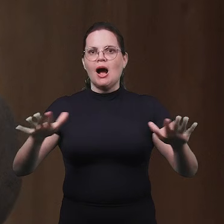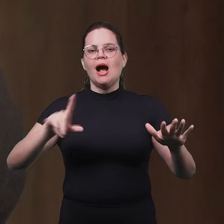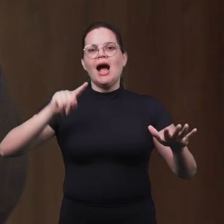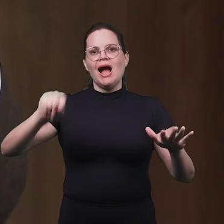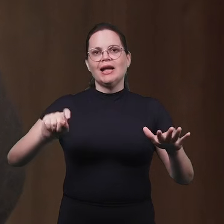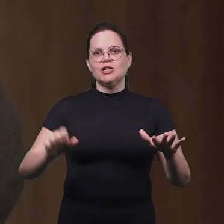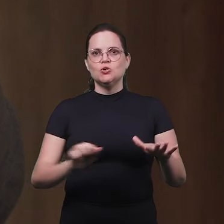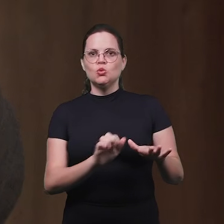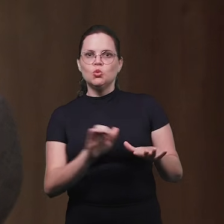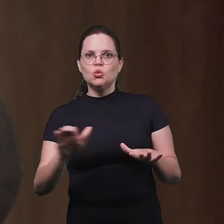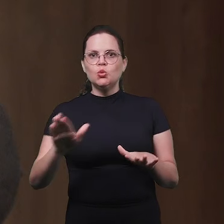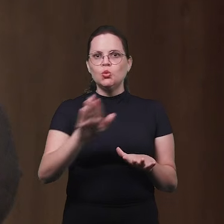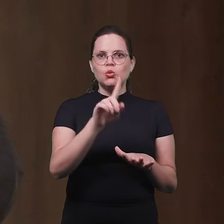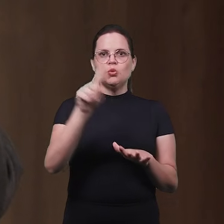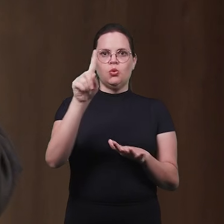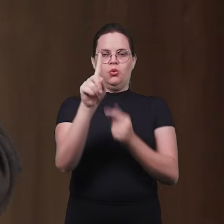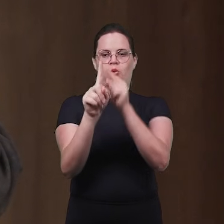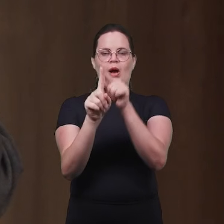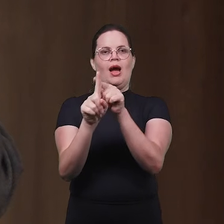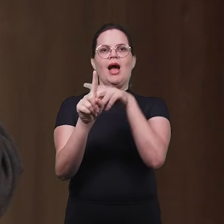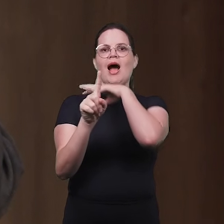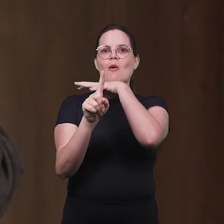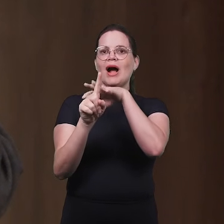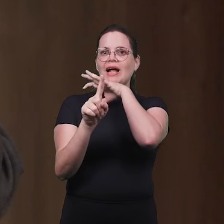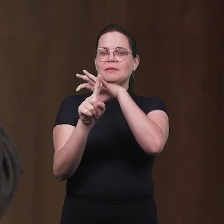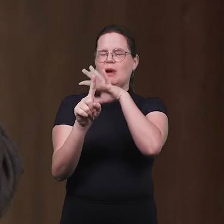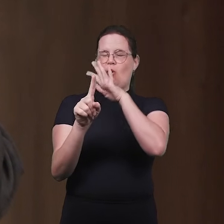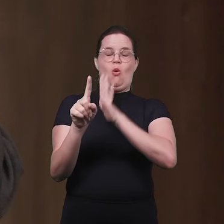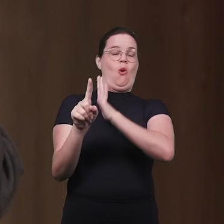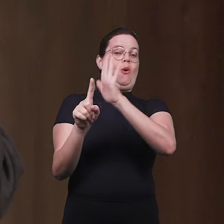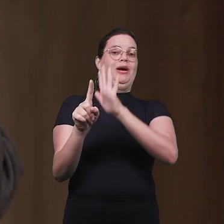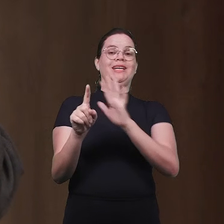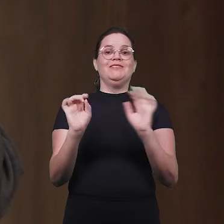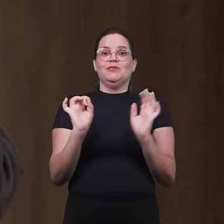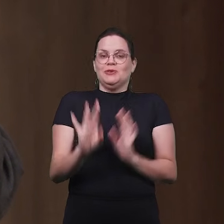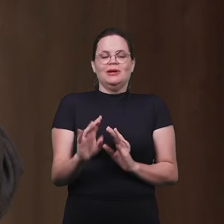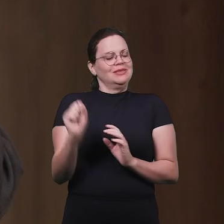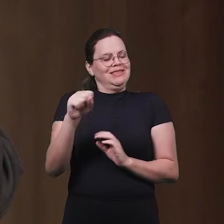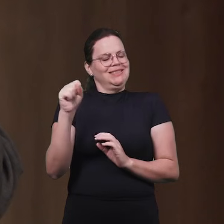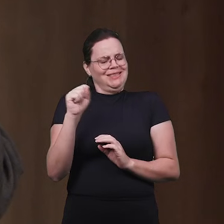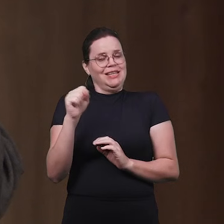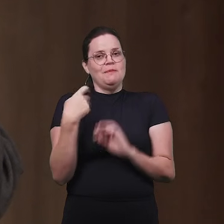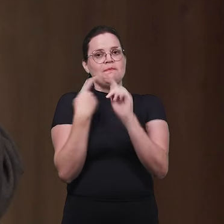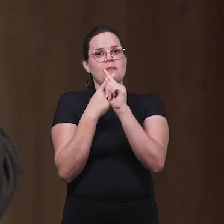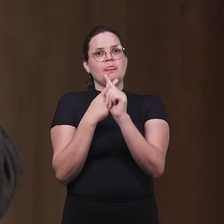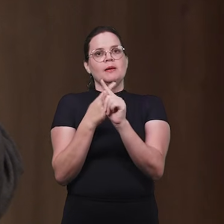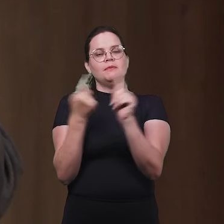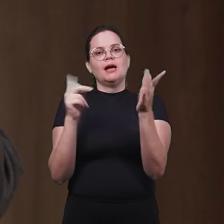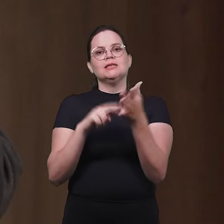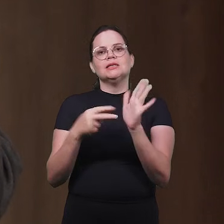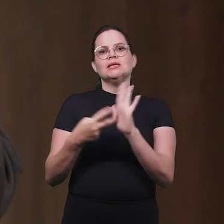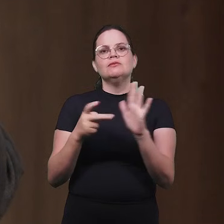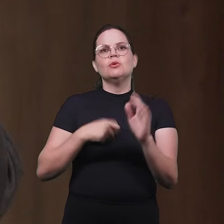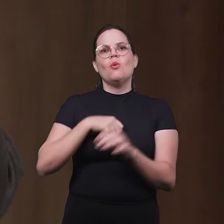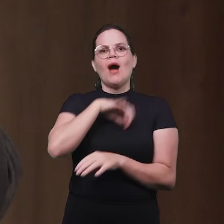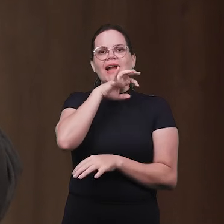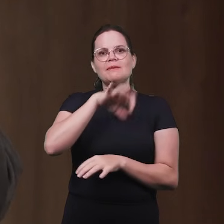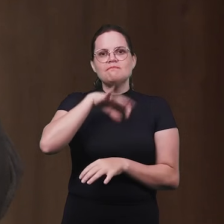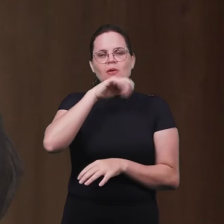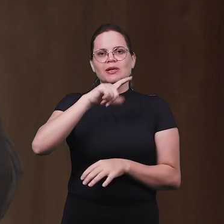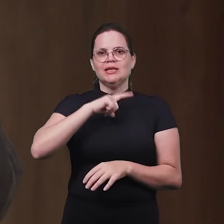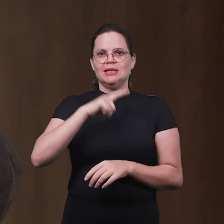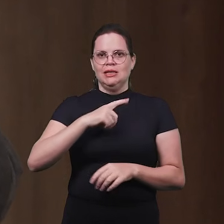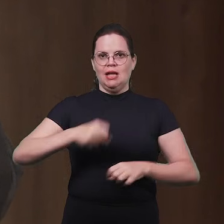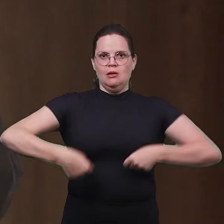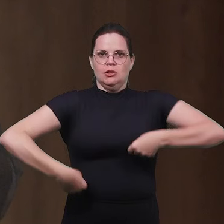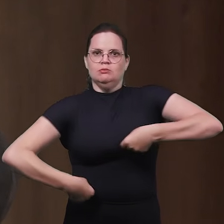besta? É um animal terrível, espantoso? Não. Até que é. Mas significa um